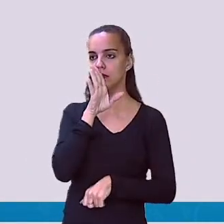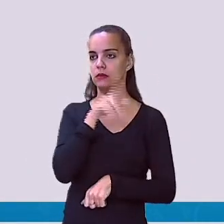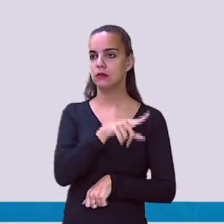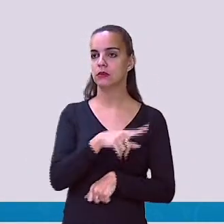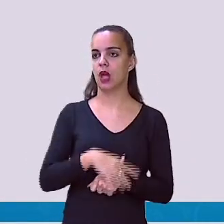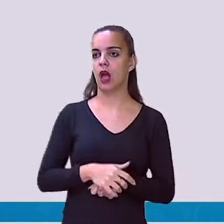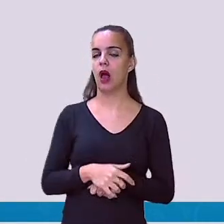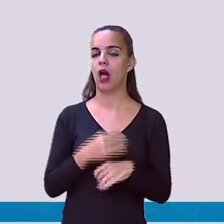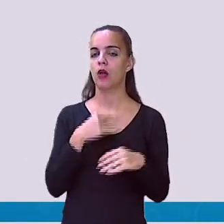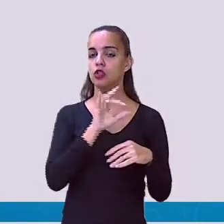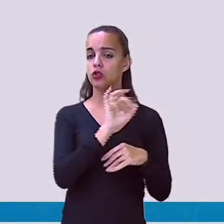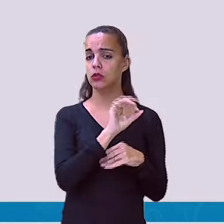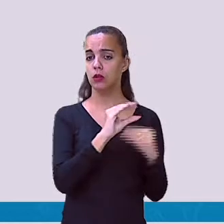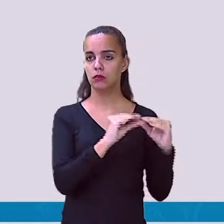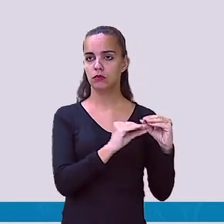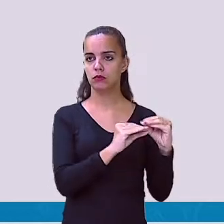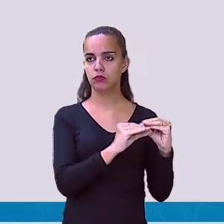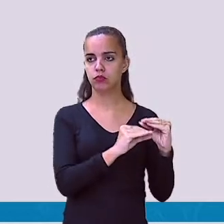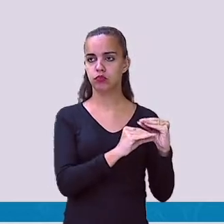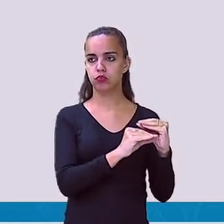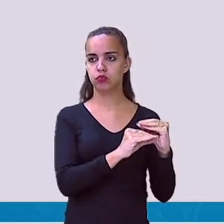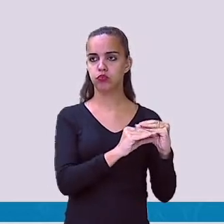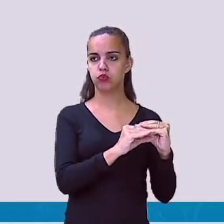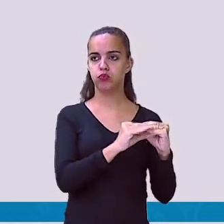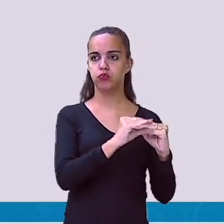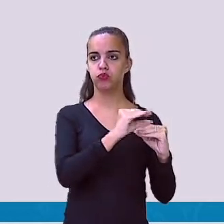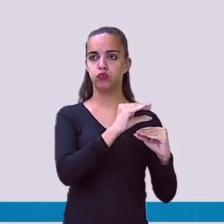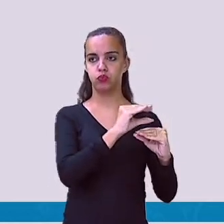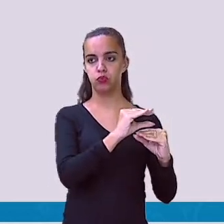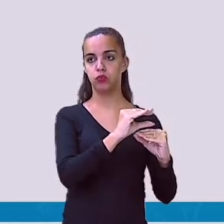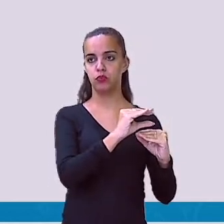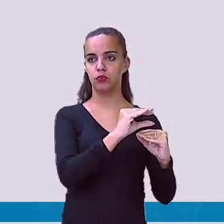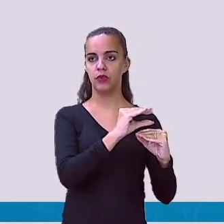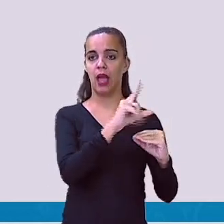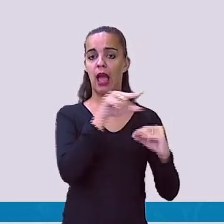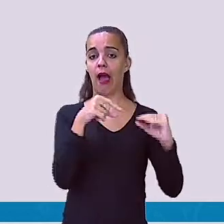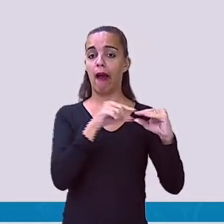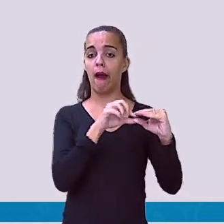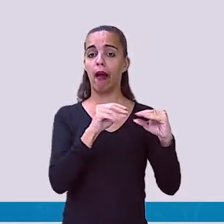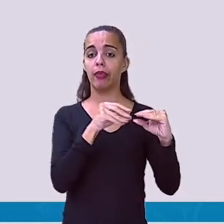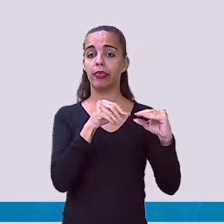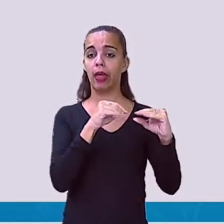sólido deposita-se no fundo. Então, a terra ficou